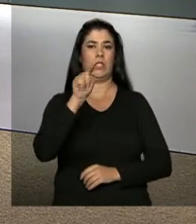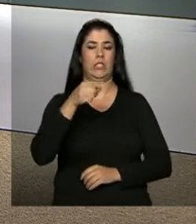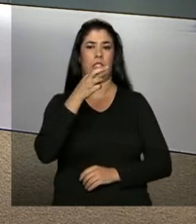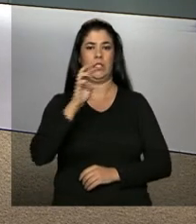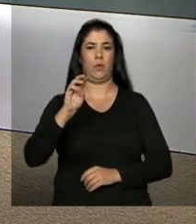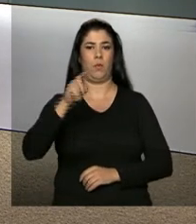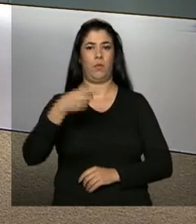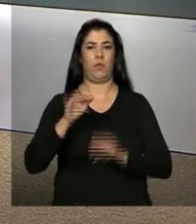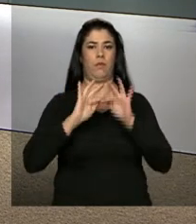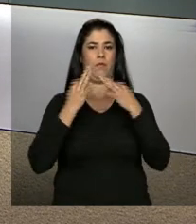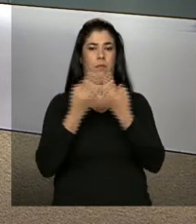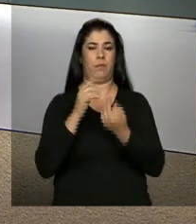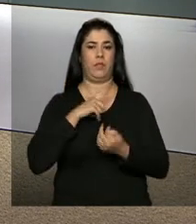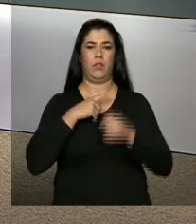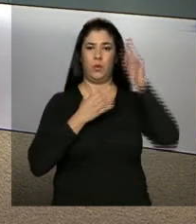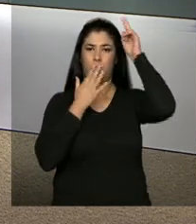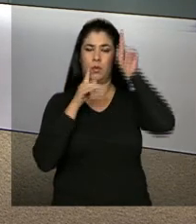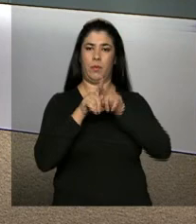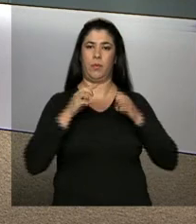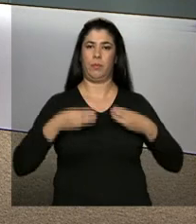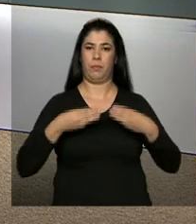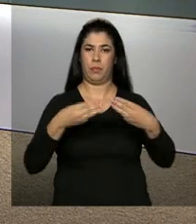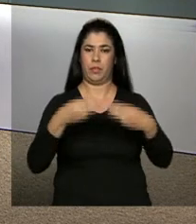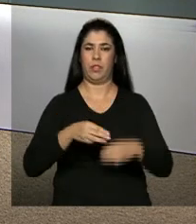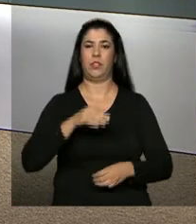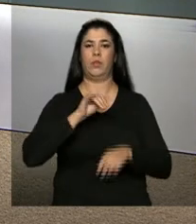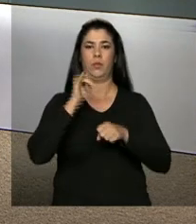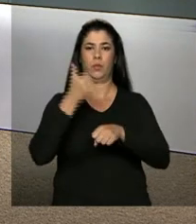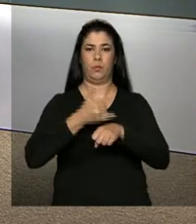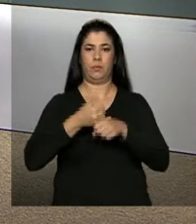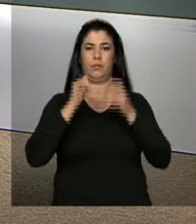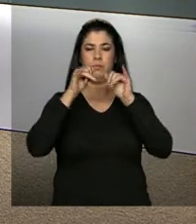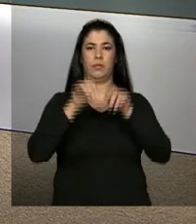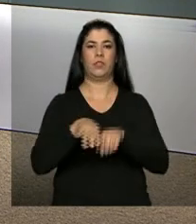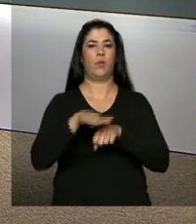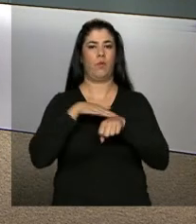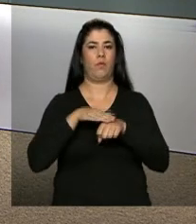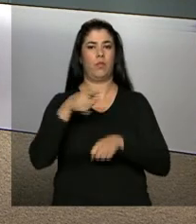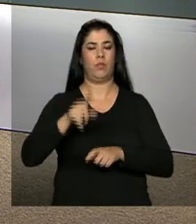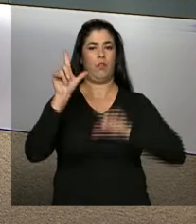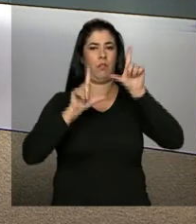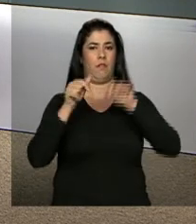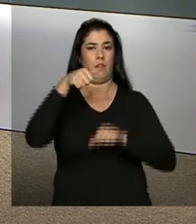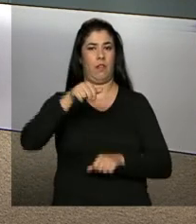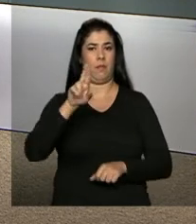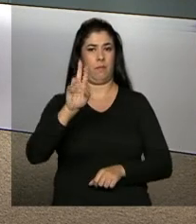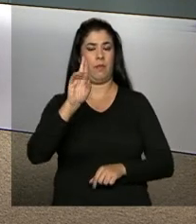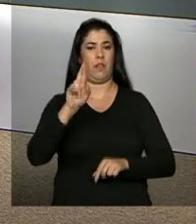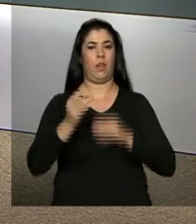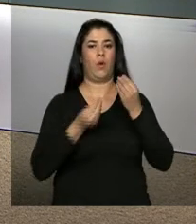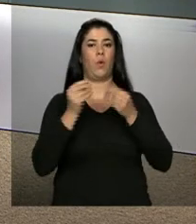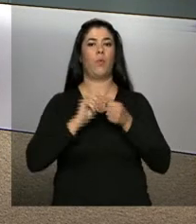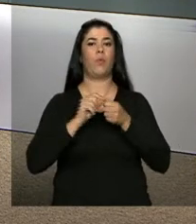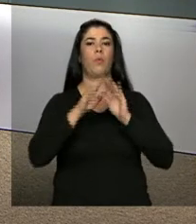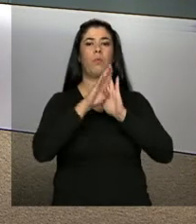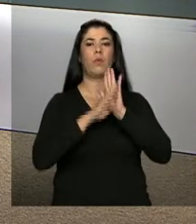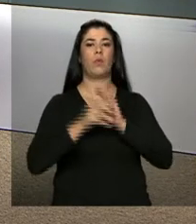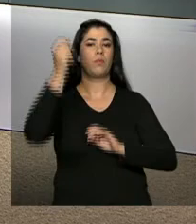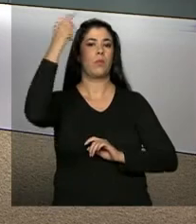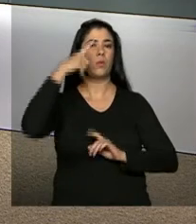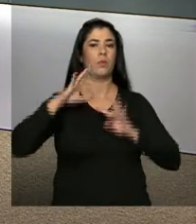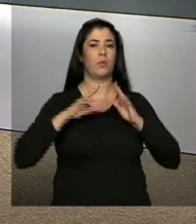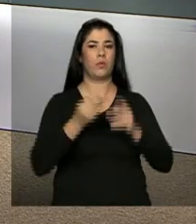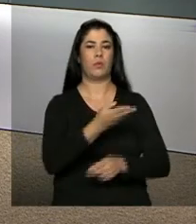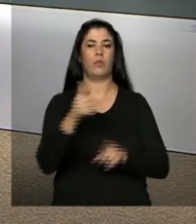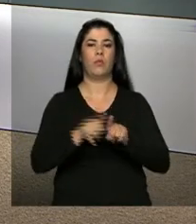indígenas o ministro de Minas e energia Eduardo Braga conversou com a TV NBR sobre o programa Luz Para Todos e